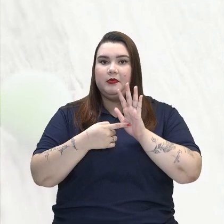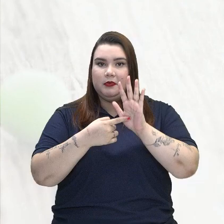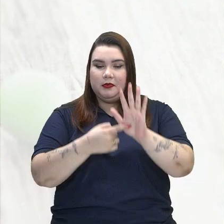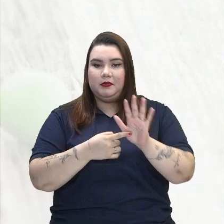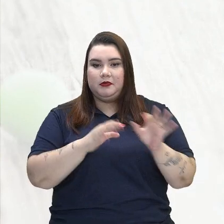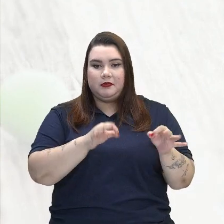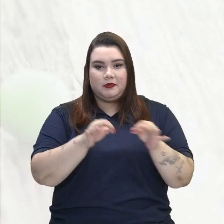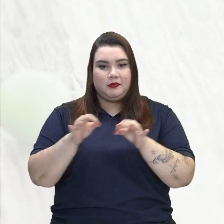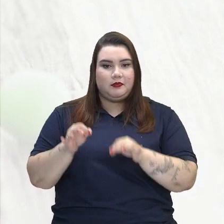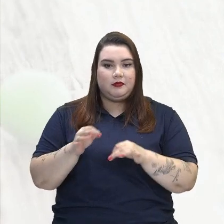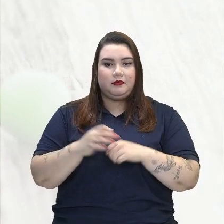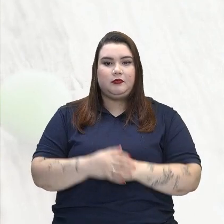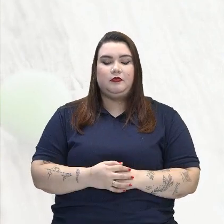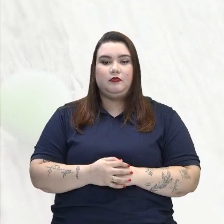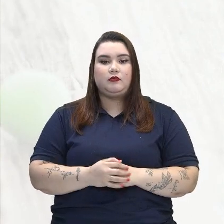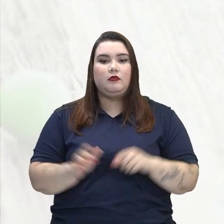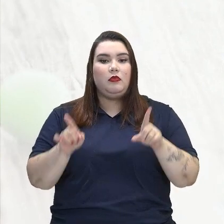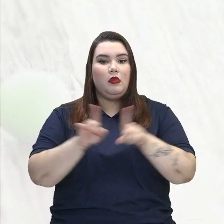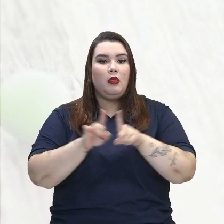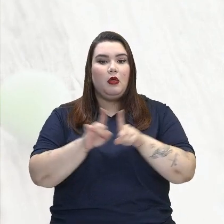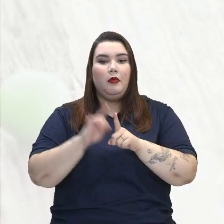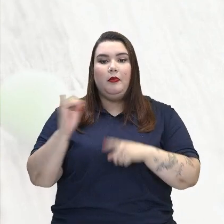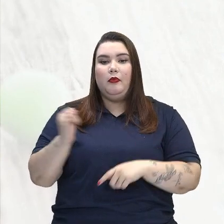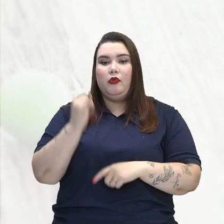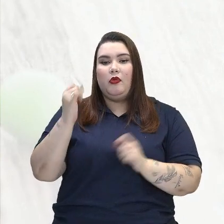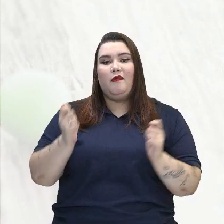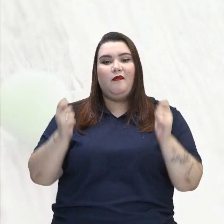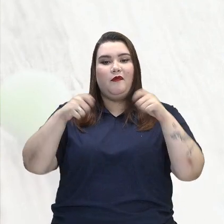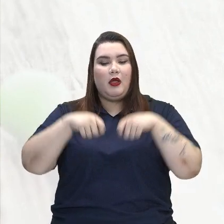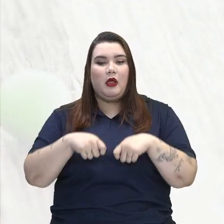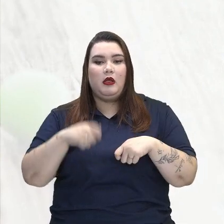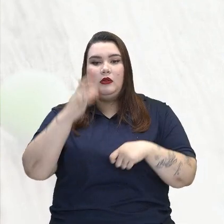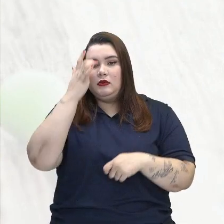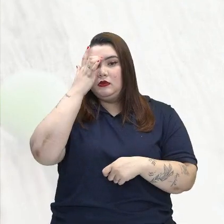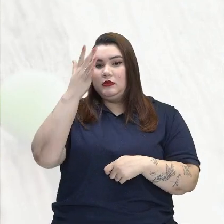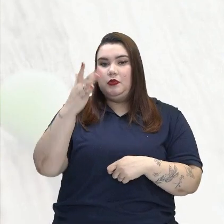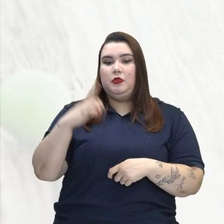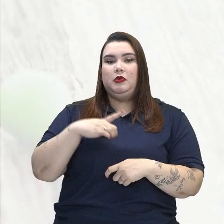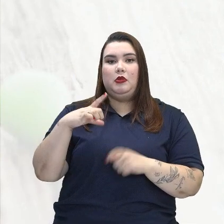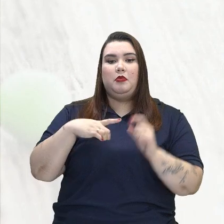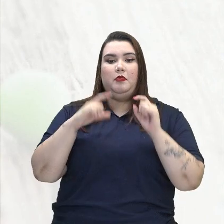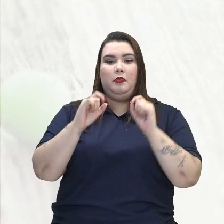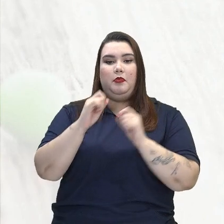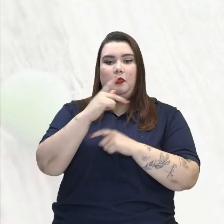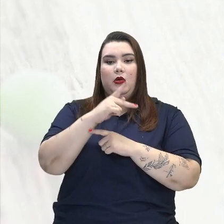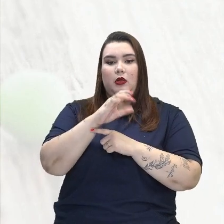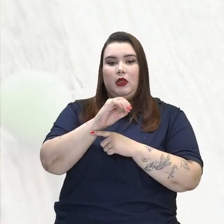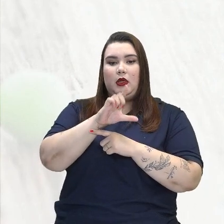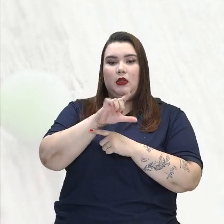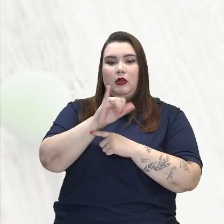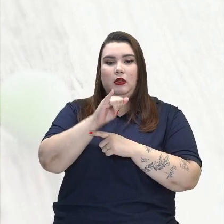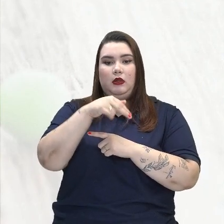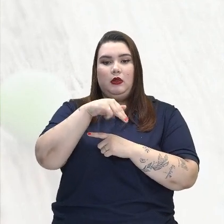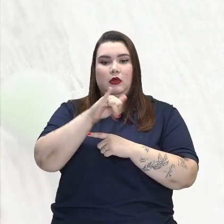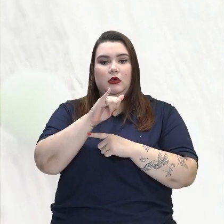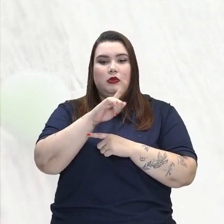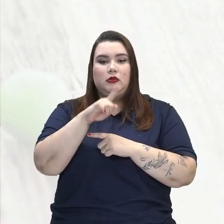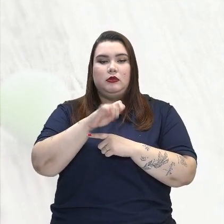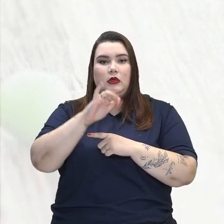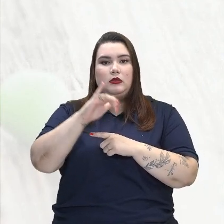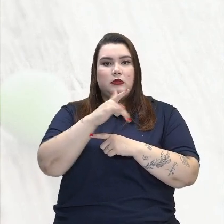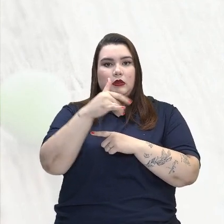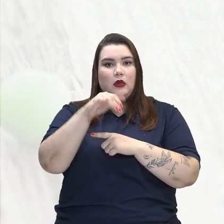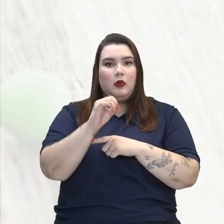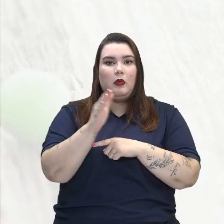ervilhas. E uma coisa importante que era fácil de realizar polinização artificial. O que significa